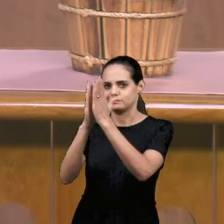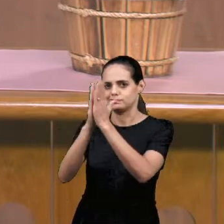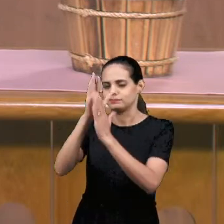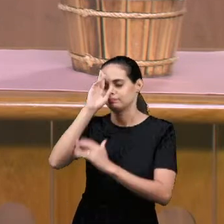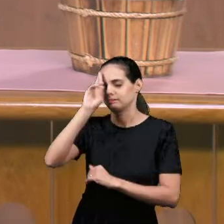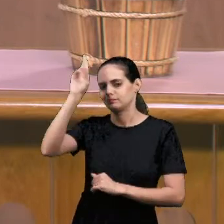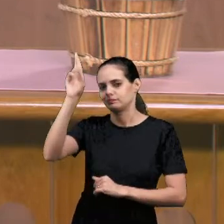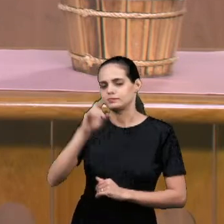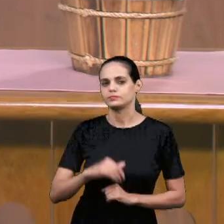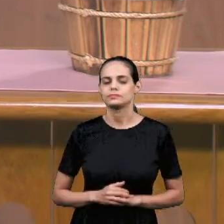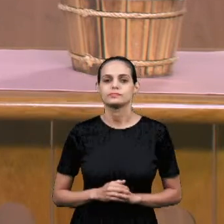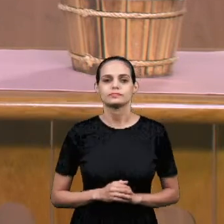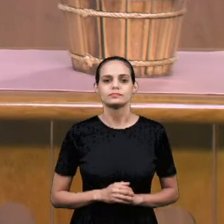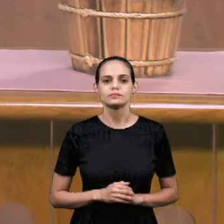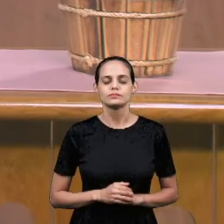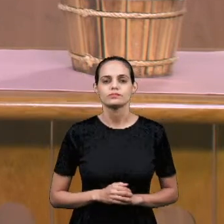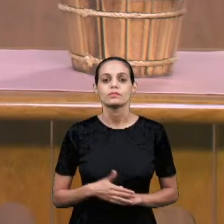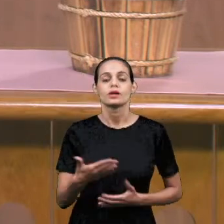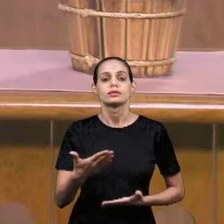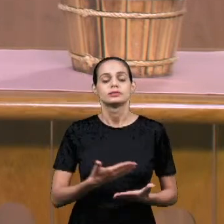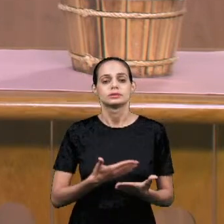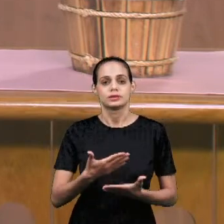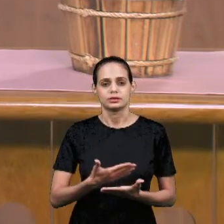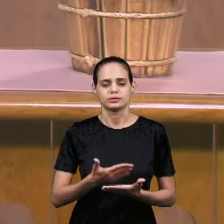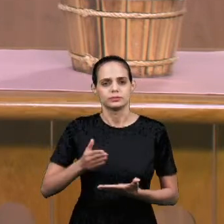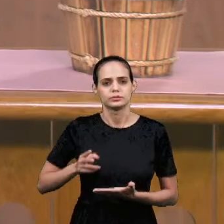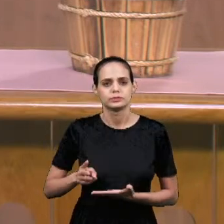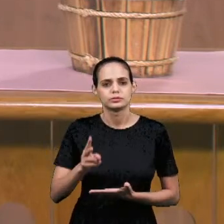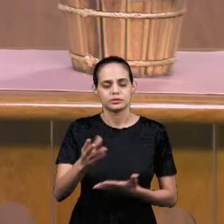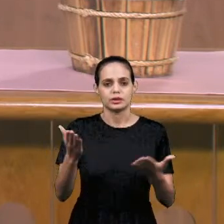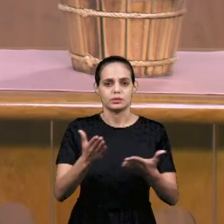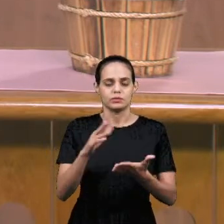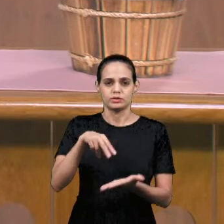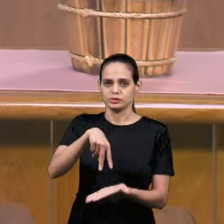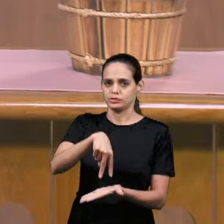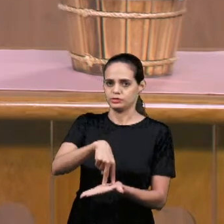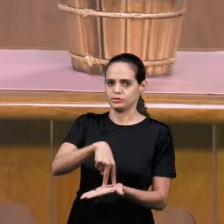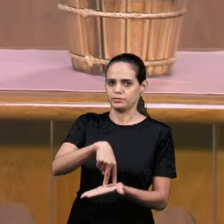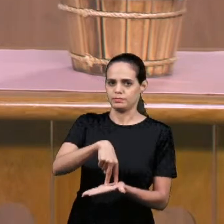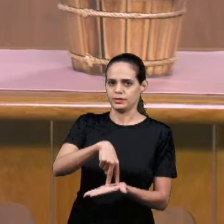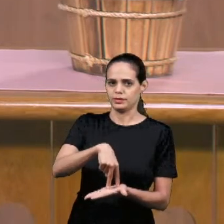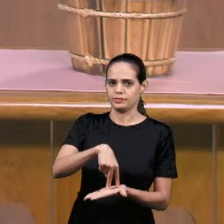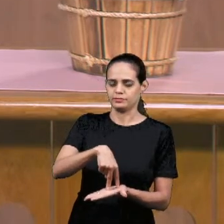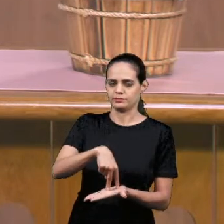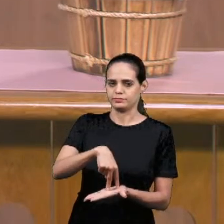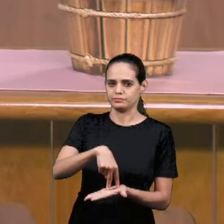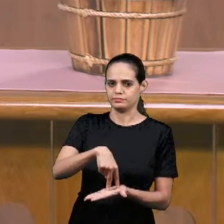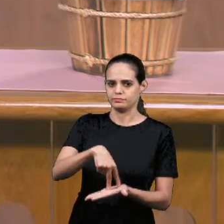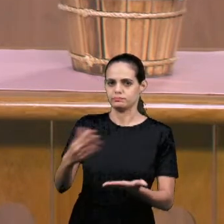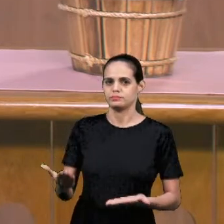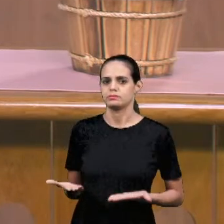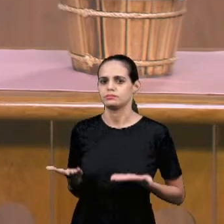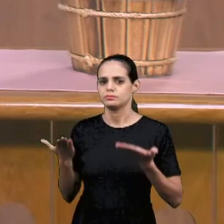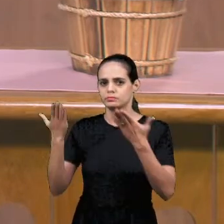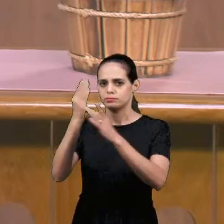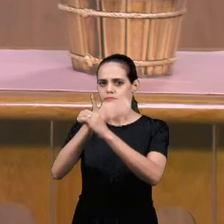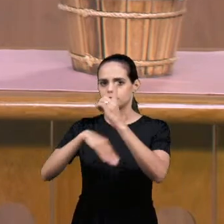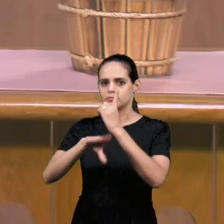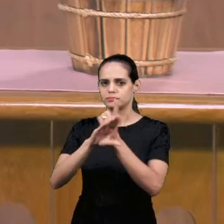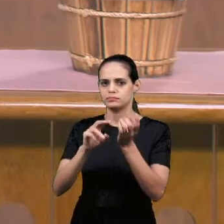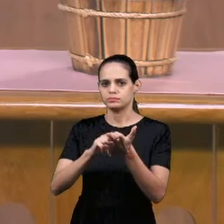irmãos que estão participando, que vieram até aqui, eu peço que se coloquem de pé nessa hora para colocarmos diante do Senhor o nosso culto dessa